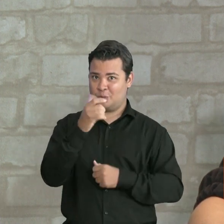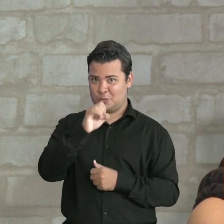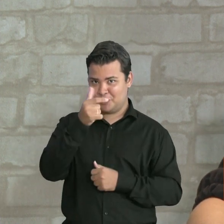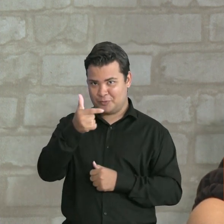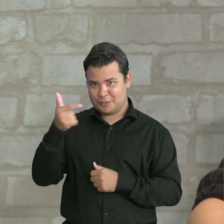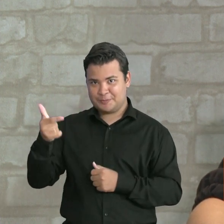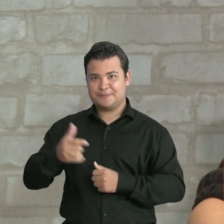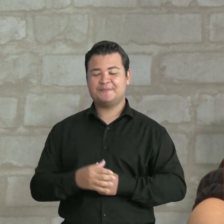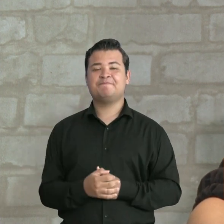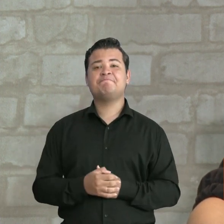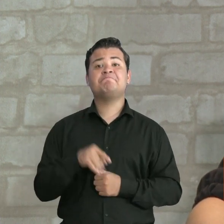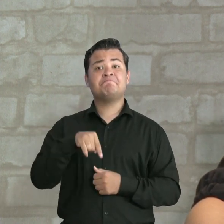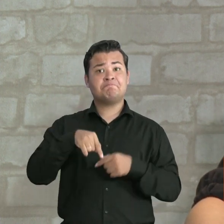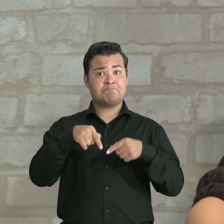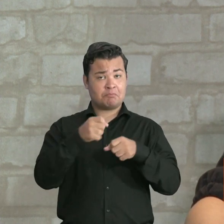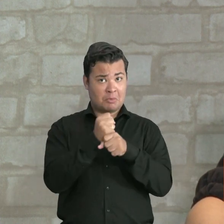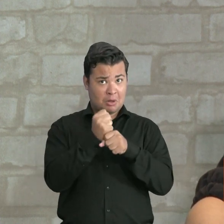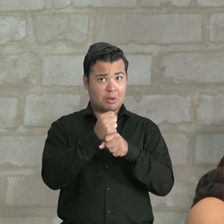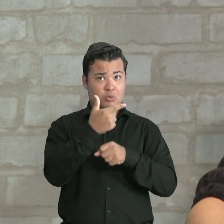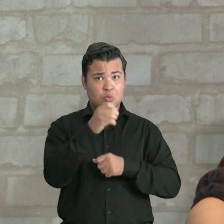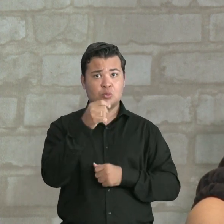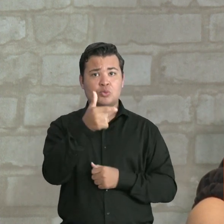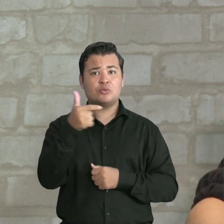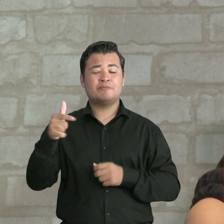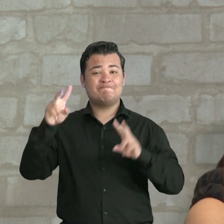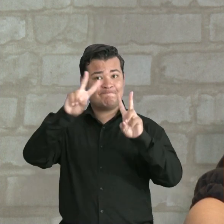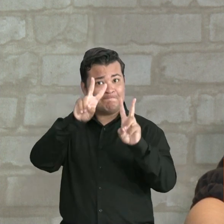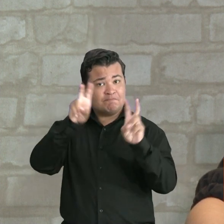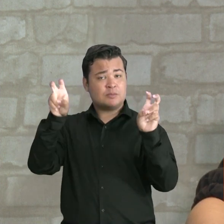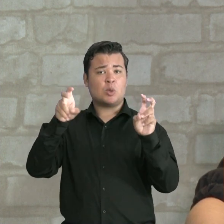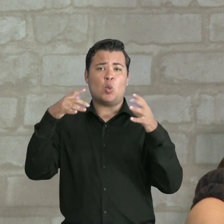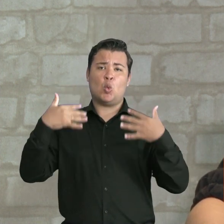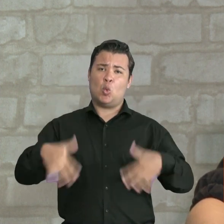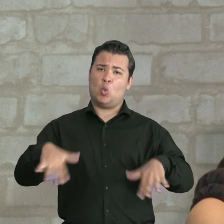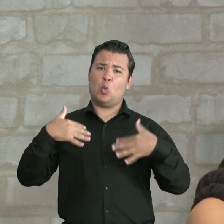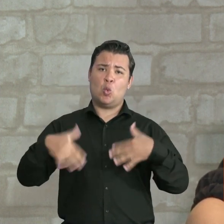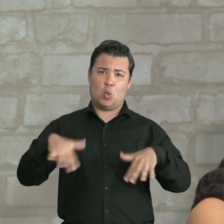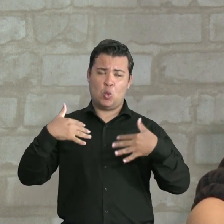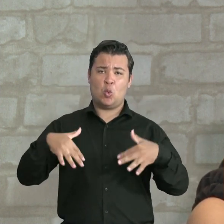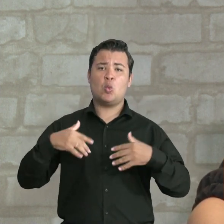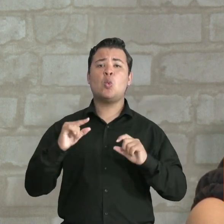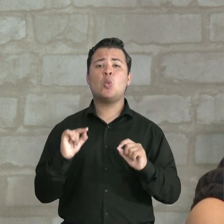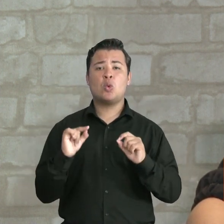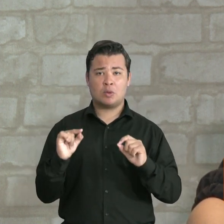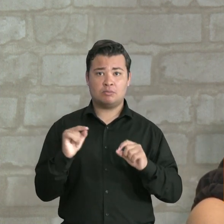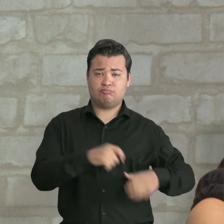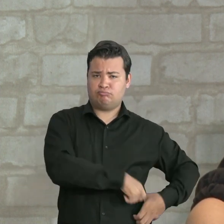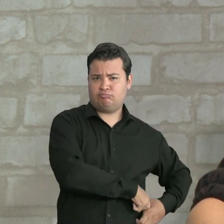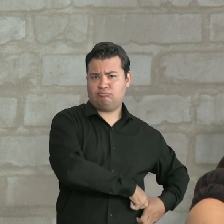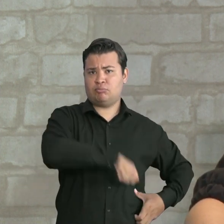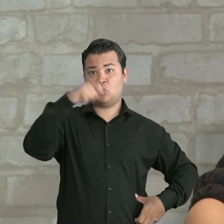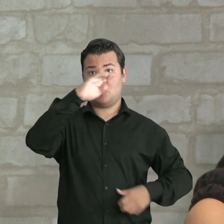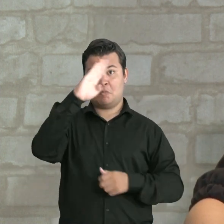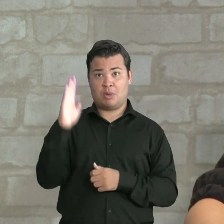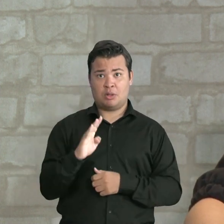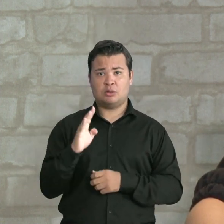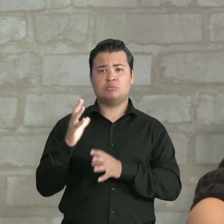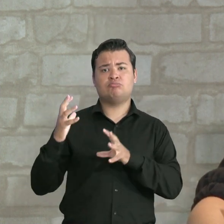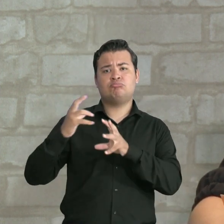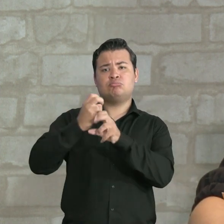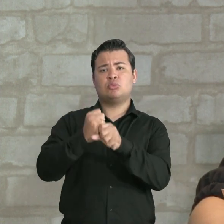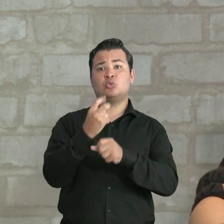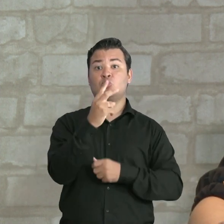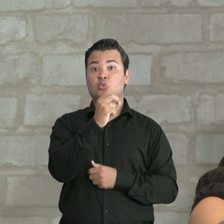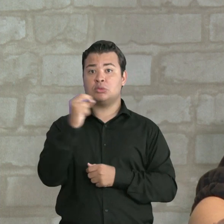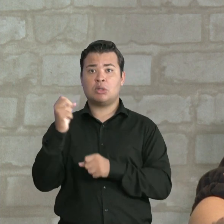que nesse ano fala de um tema marcante, de uma data marcante, o bicentenário da independência,